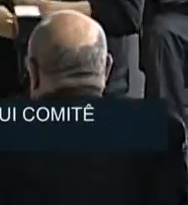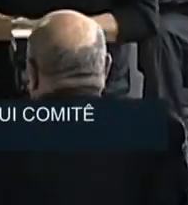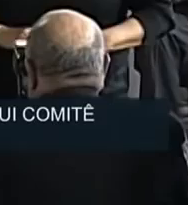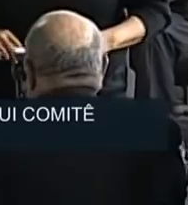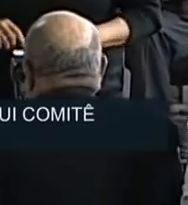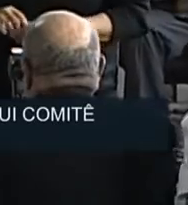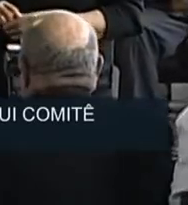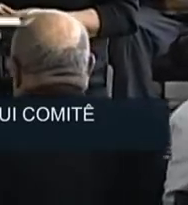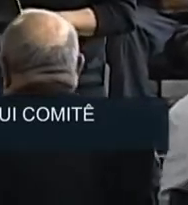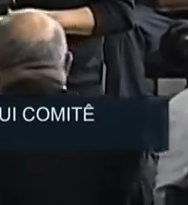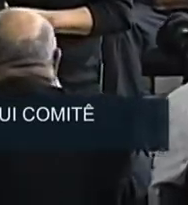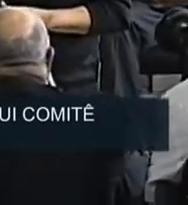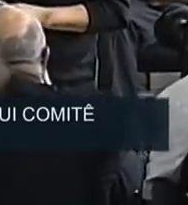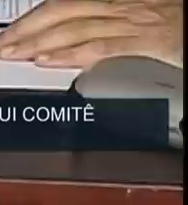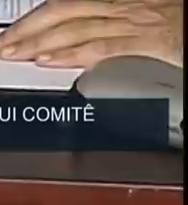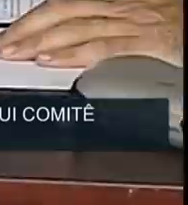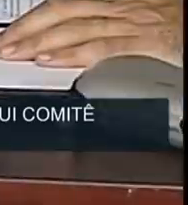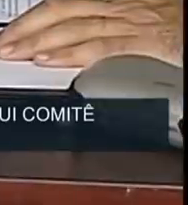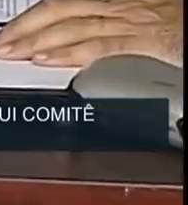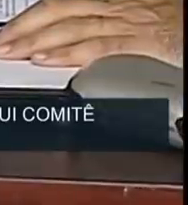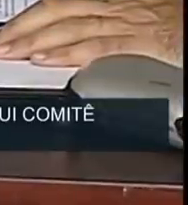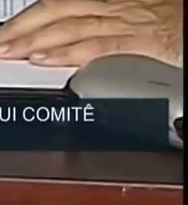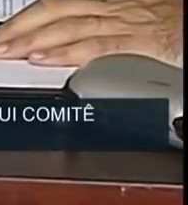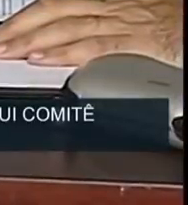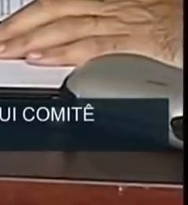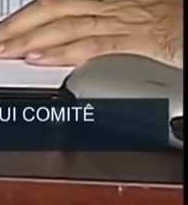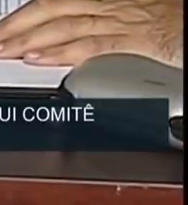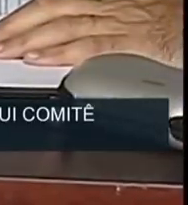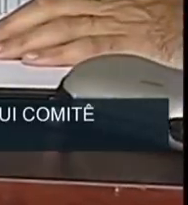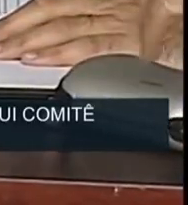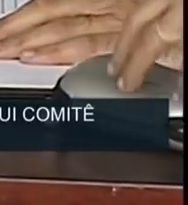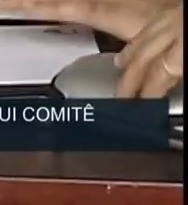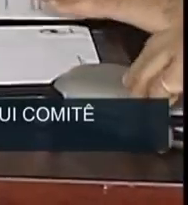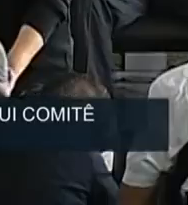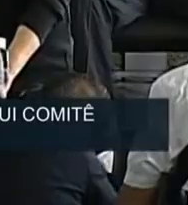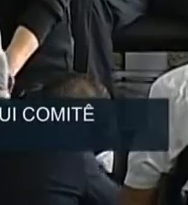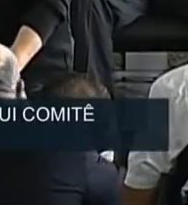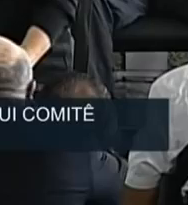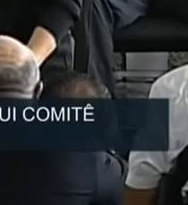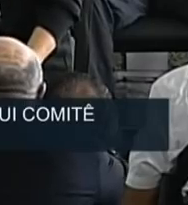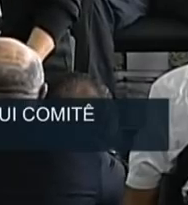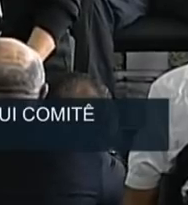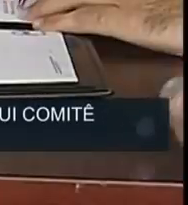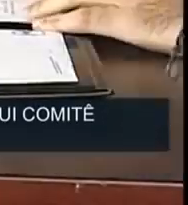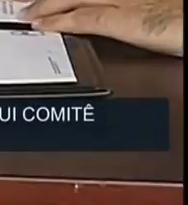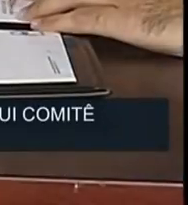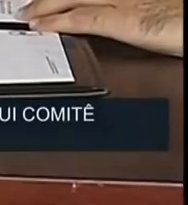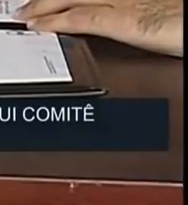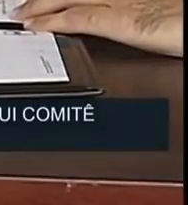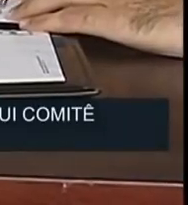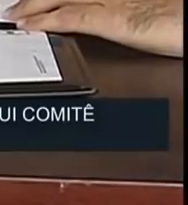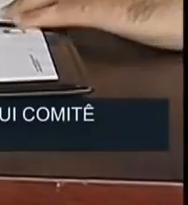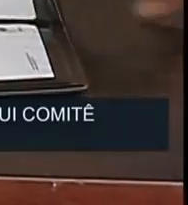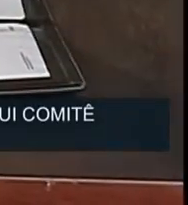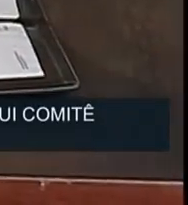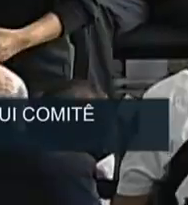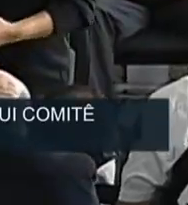a estrutura, a composição e o funcionamento do Comitê Gestor da Política Nacional de Gestão Territorial e Ambiental de Terras Indígenas,